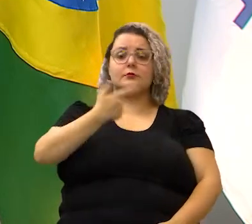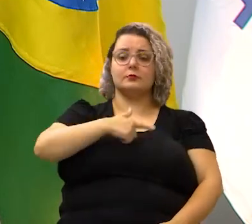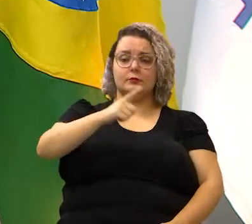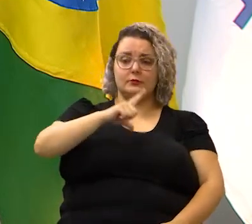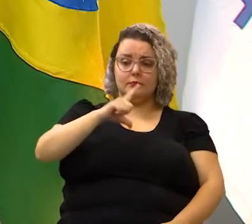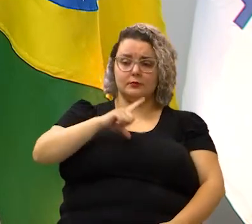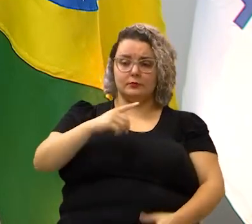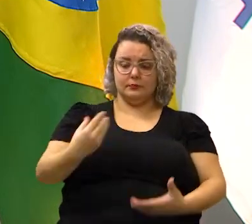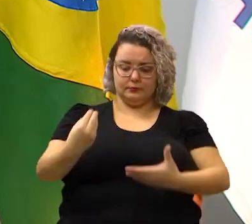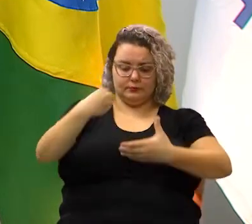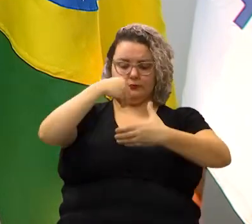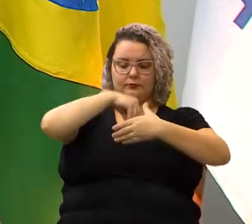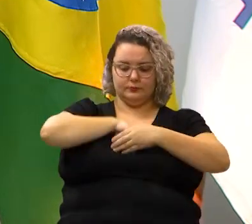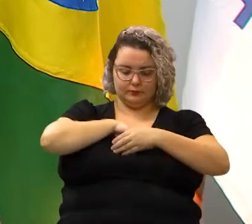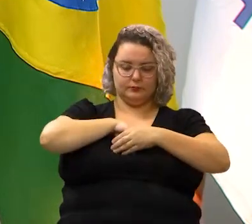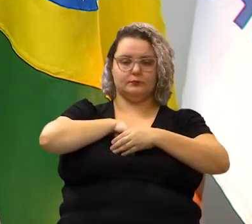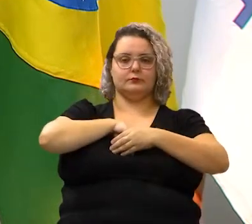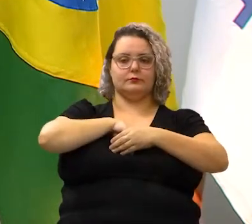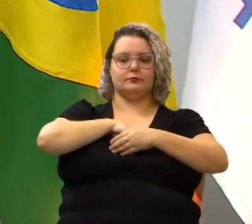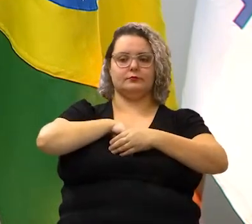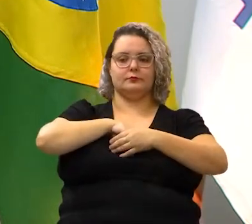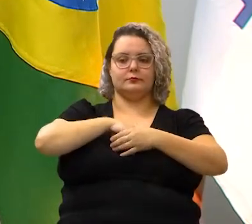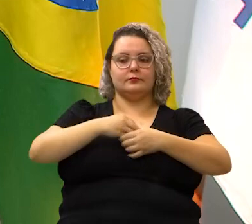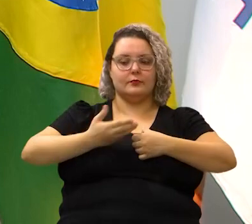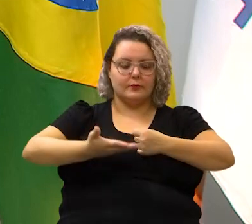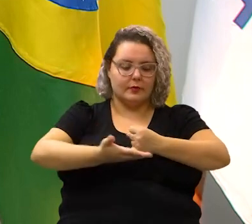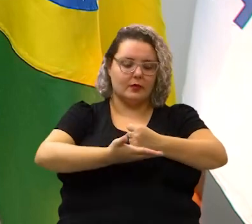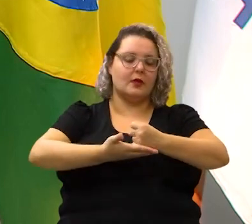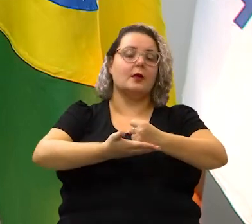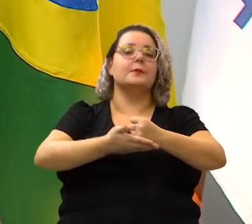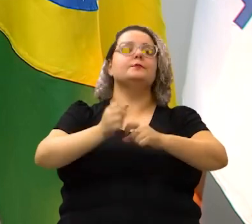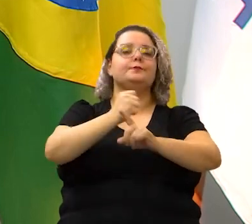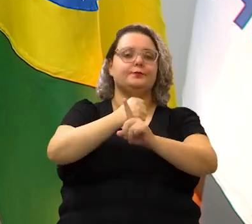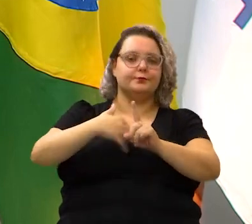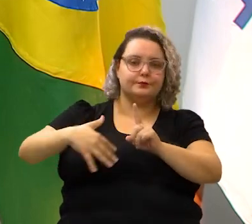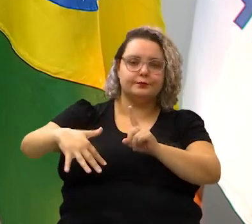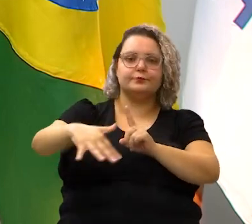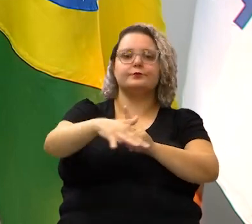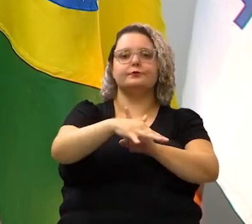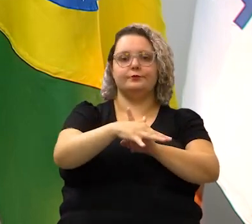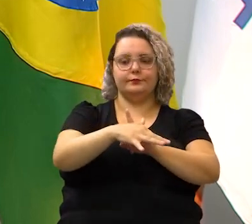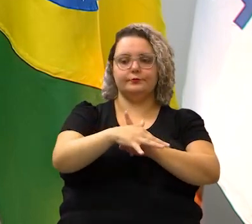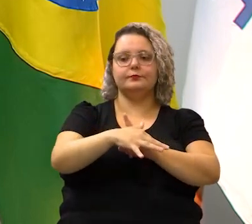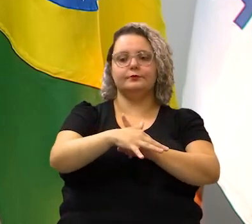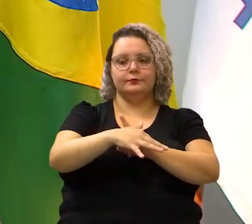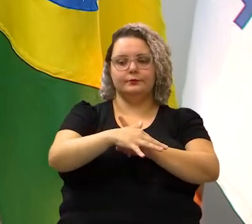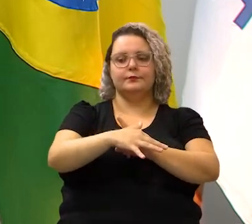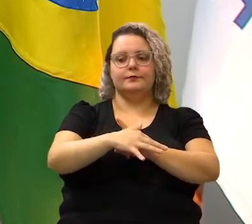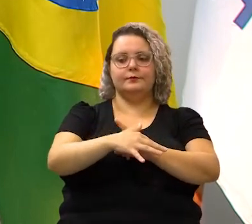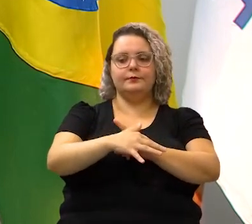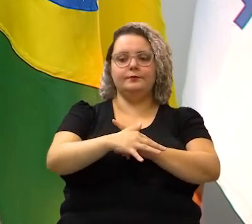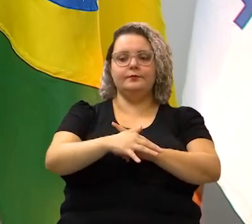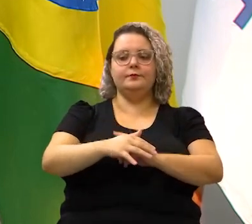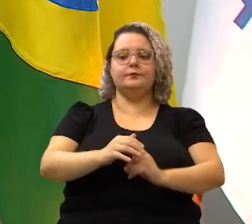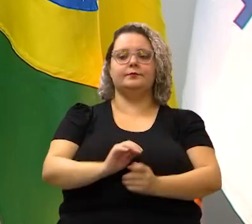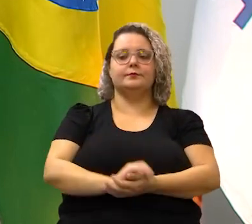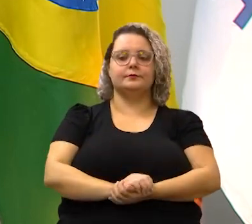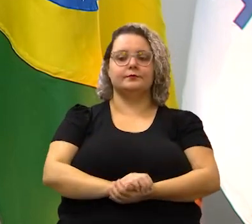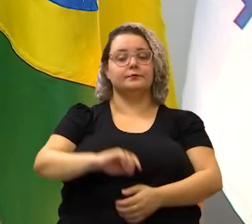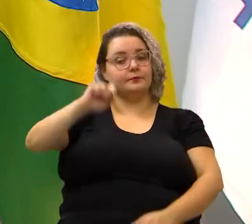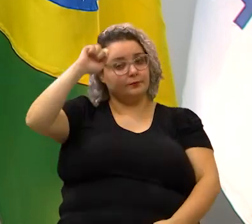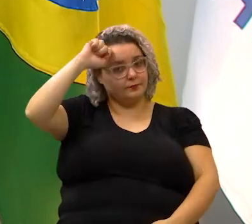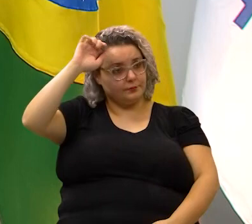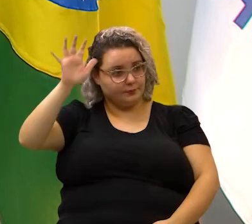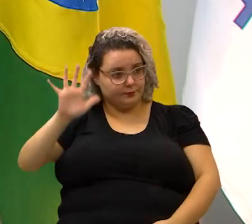temos na nossa matriz da sociedade aí a presença dos